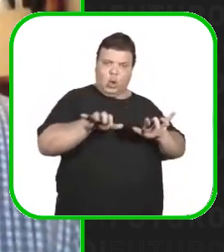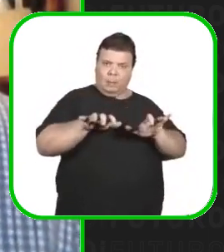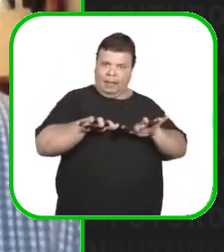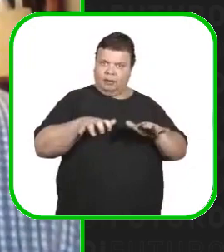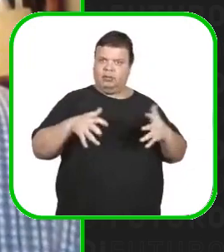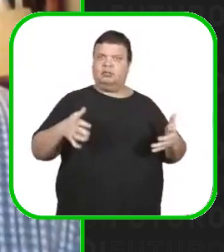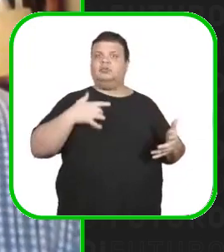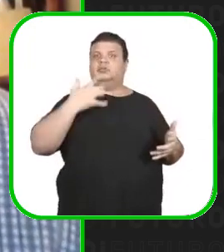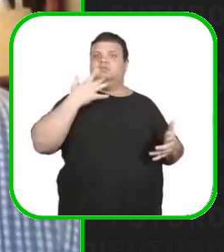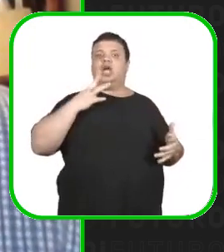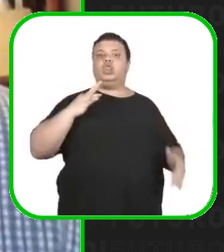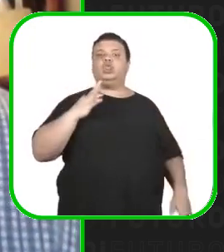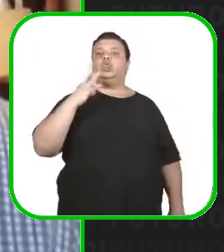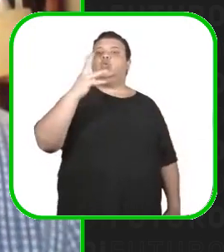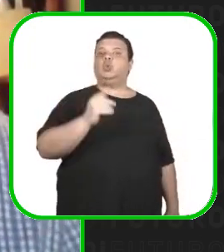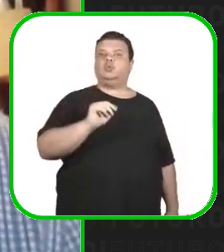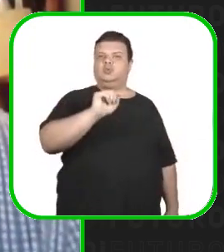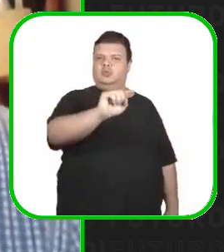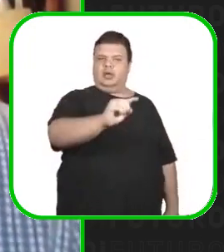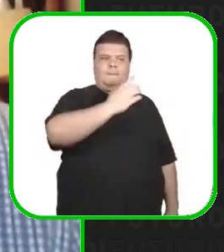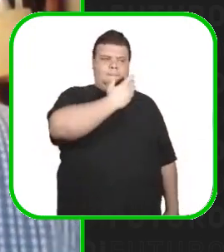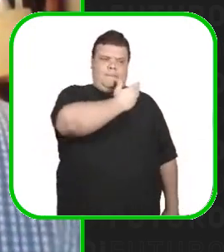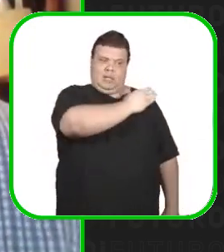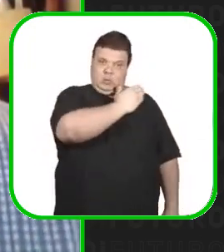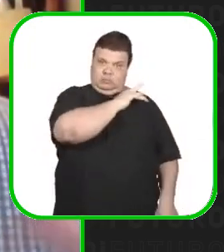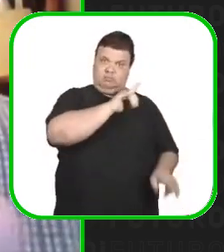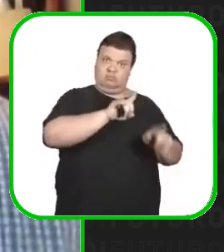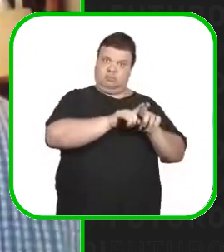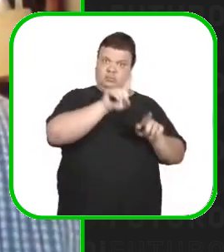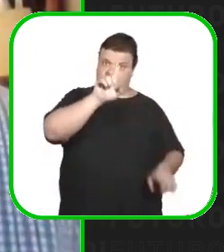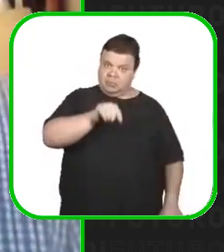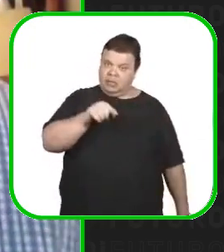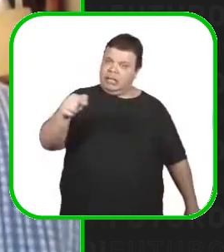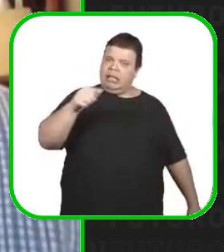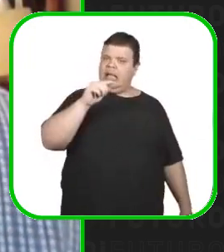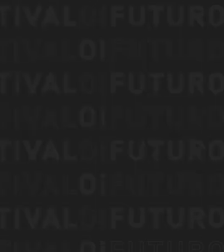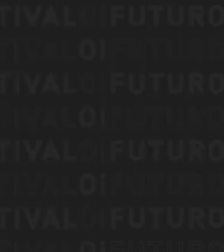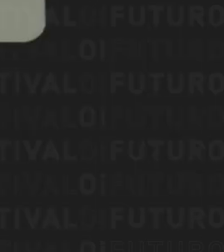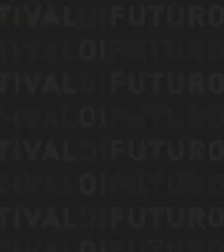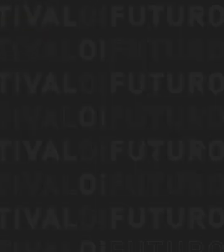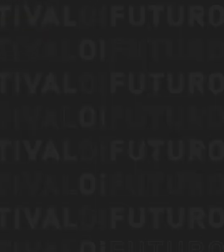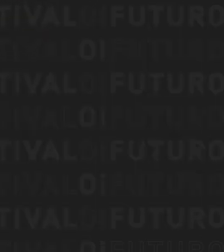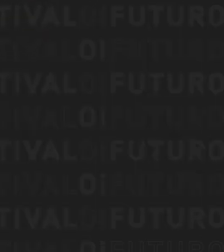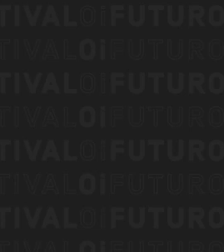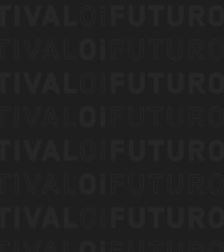de preconceito e de racismo que nós já temos no mundo